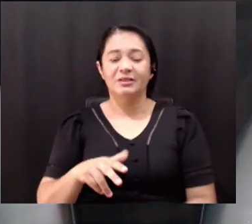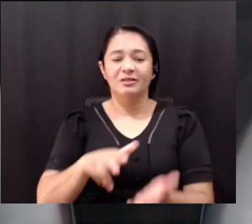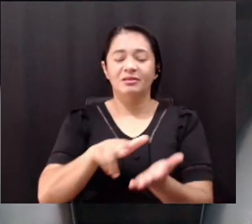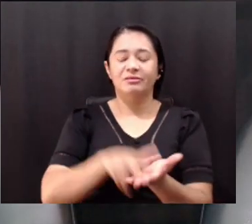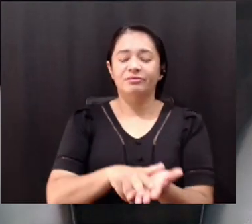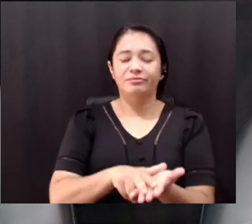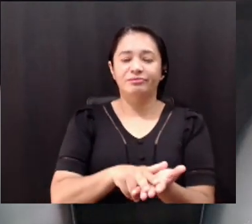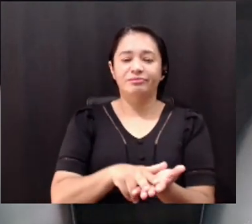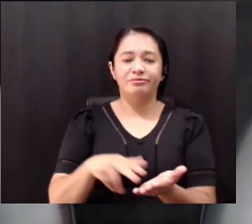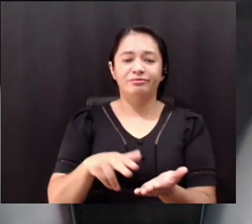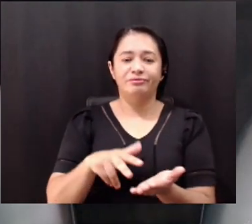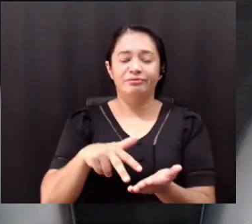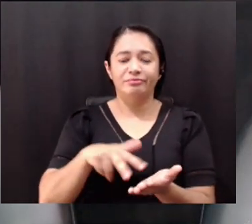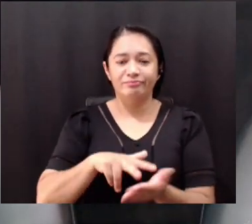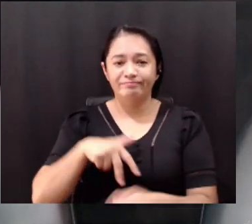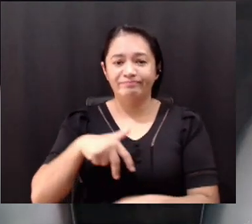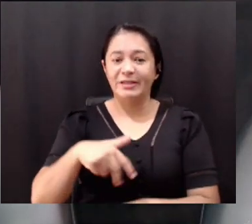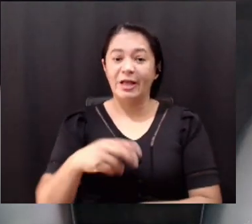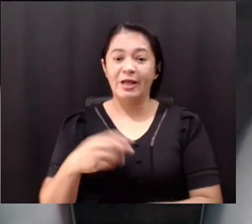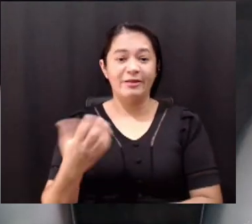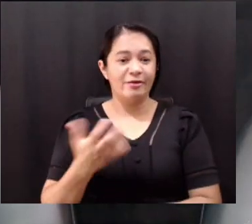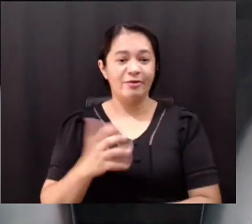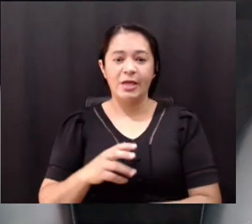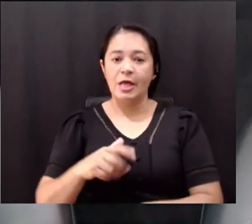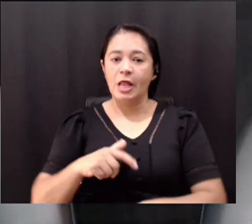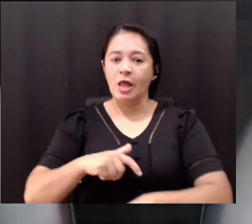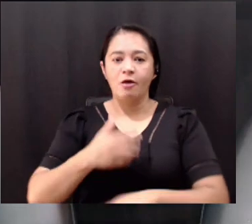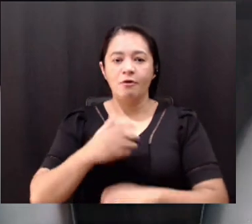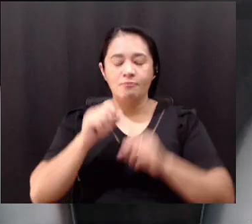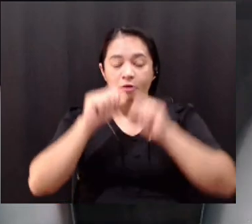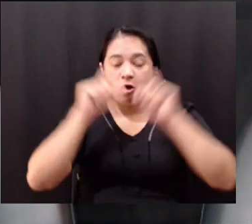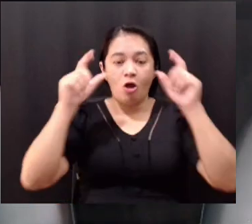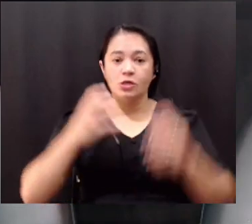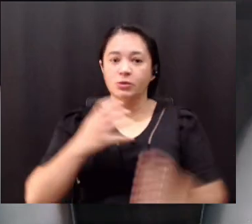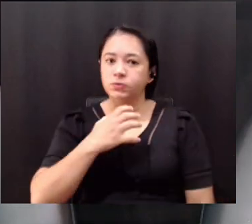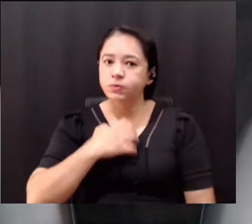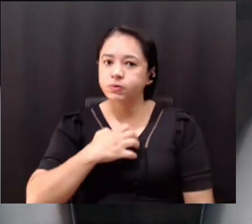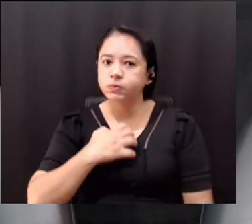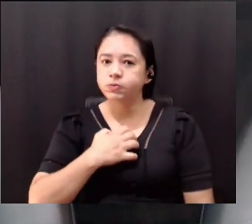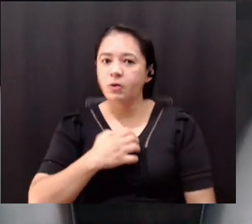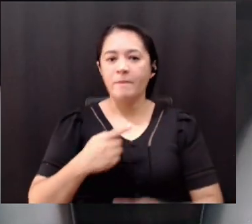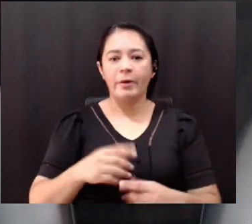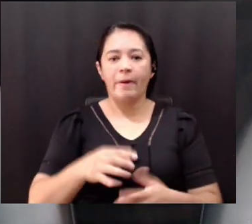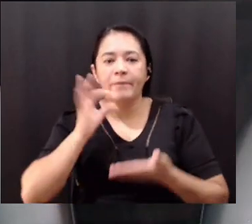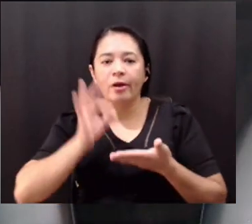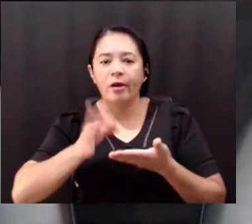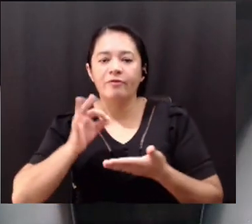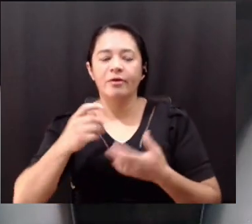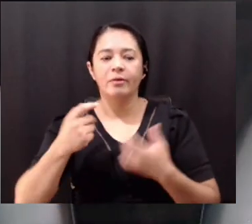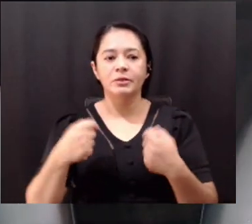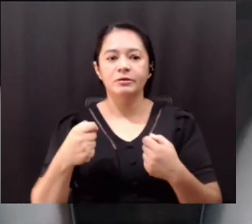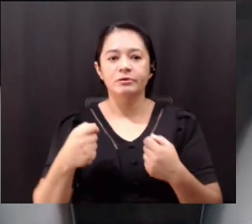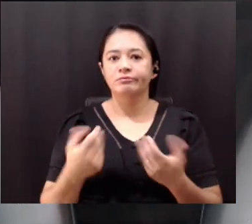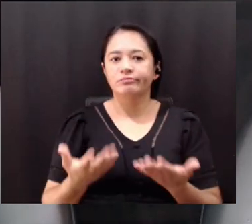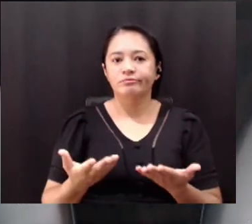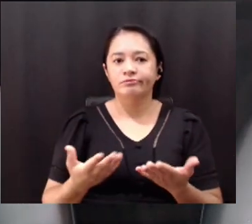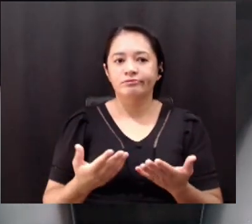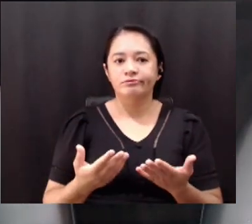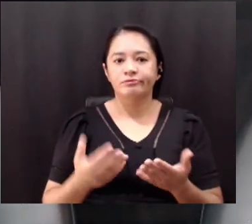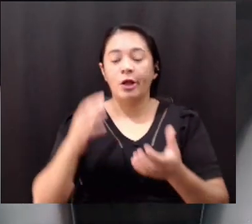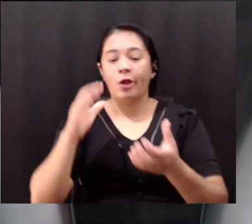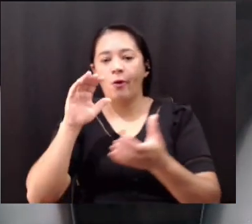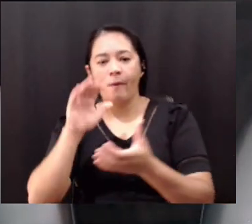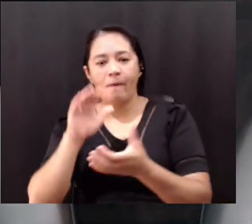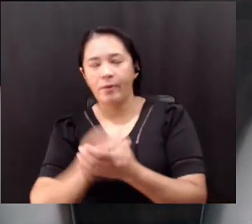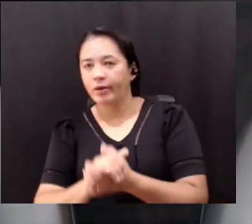com raiva, porque ela tem que tomar o café, porque ela tem que lidar, sei lá, com o cônjuge na cozinha, porque ela tem